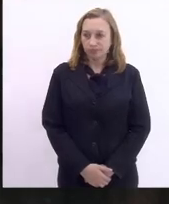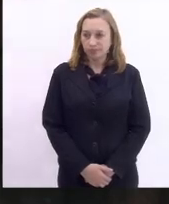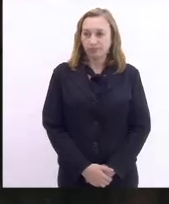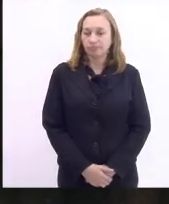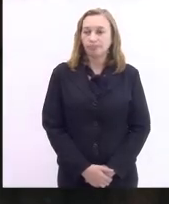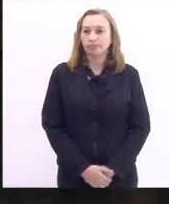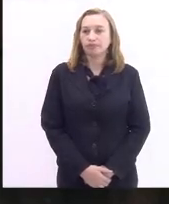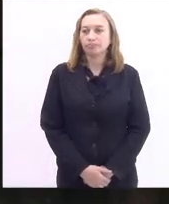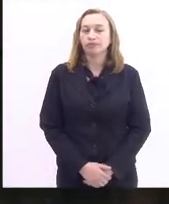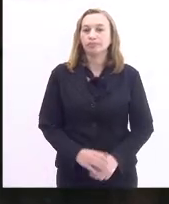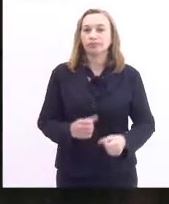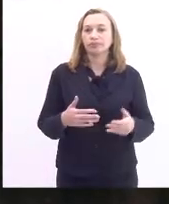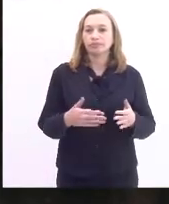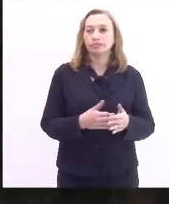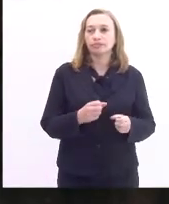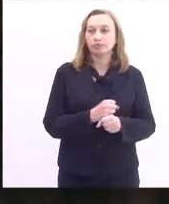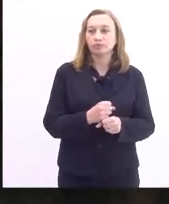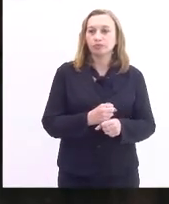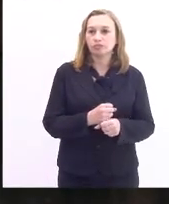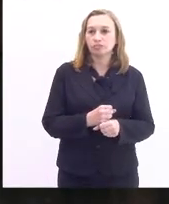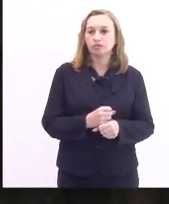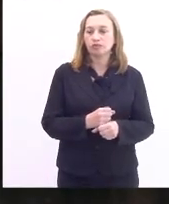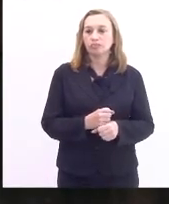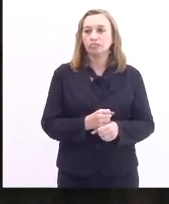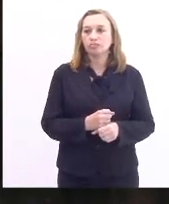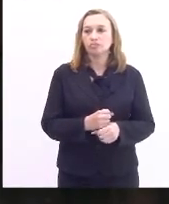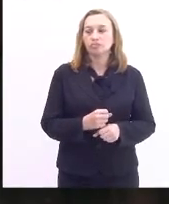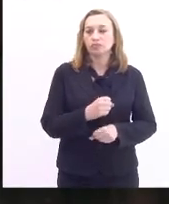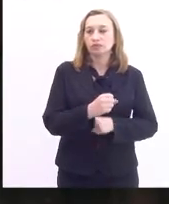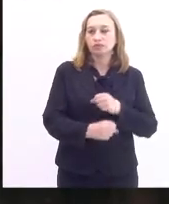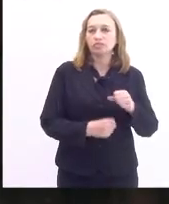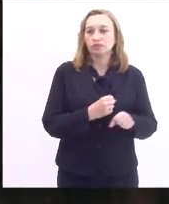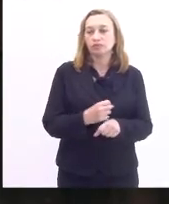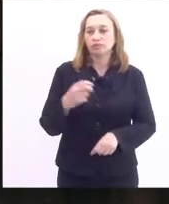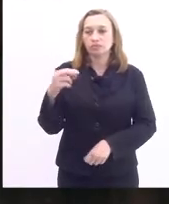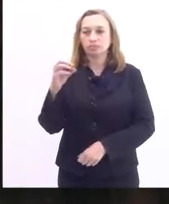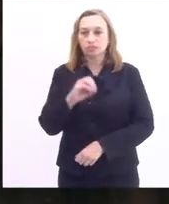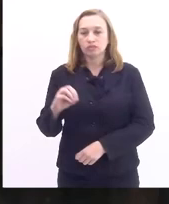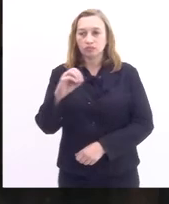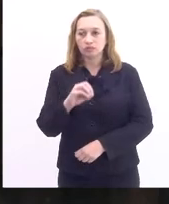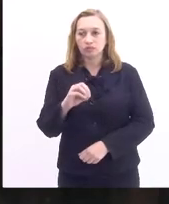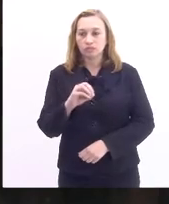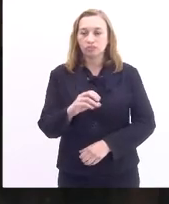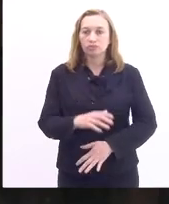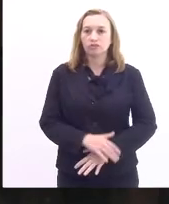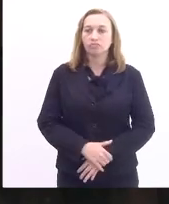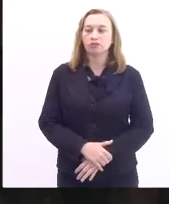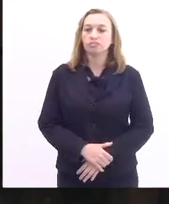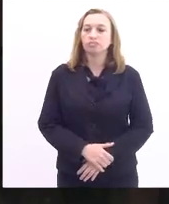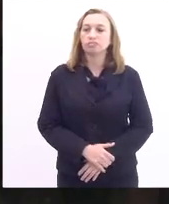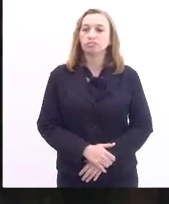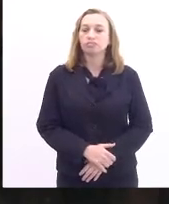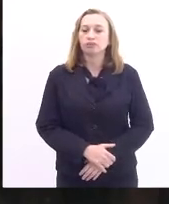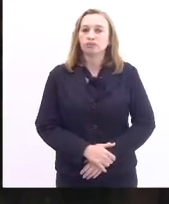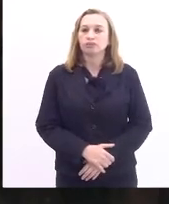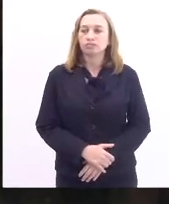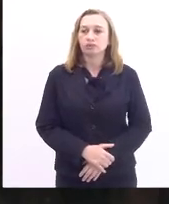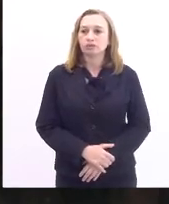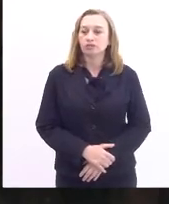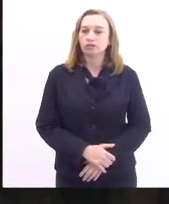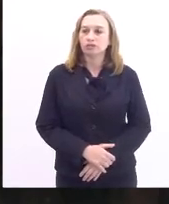vem até outubro do ano que vem a sua vaga no CRT tá garantido por esse o clima que a gente respirava do